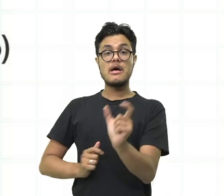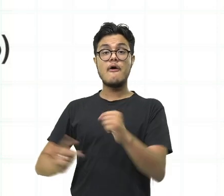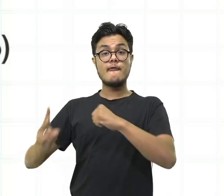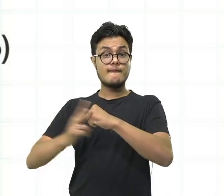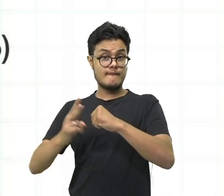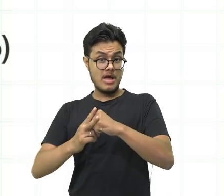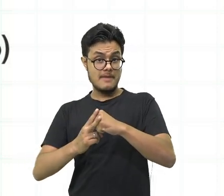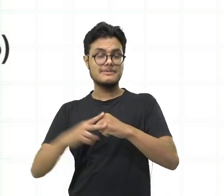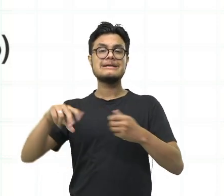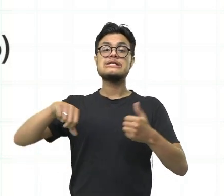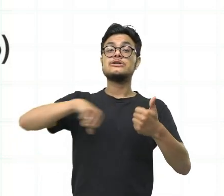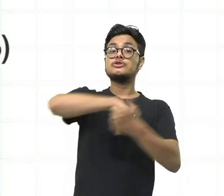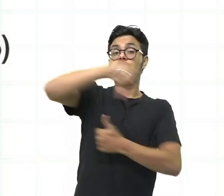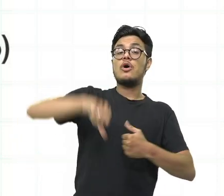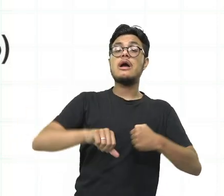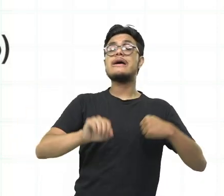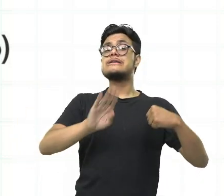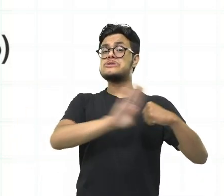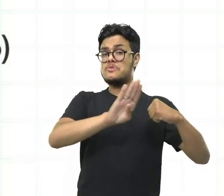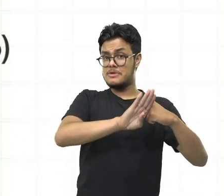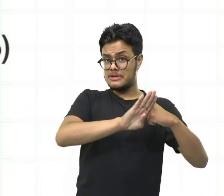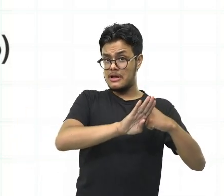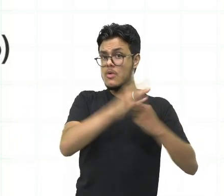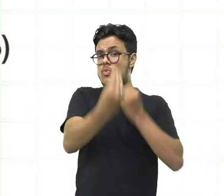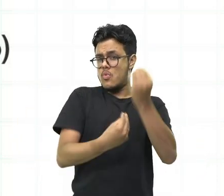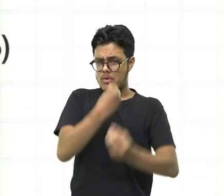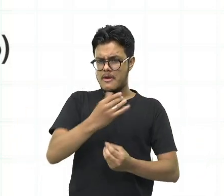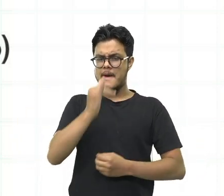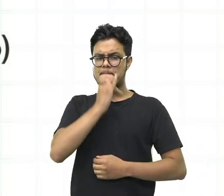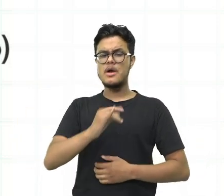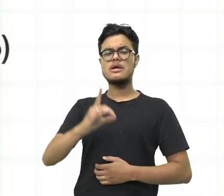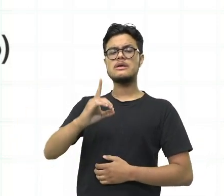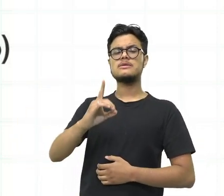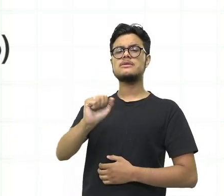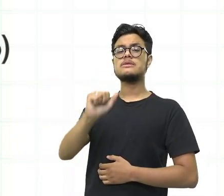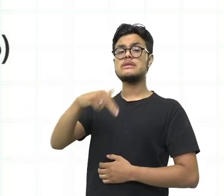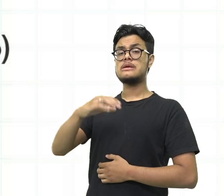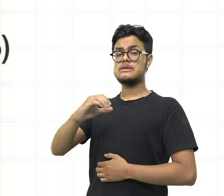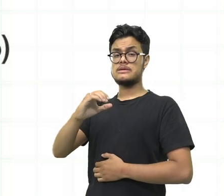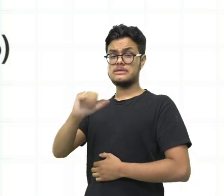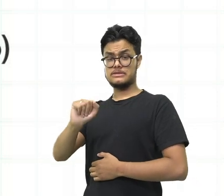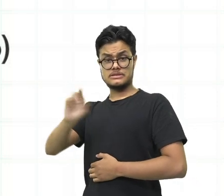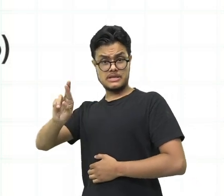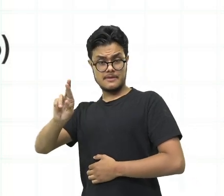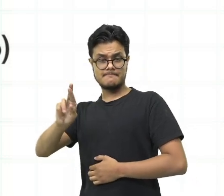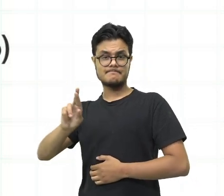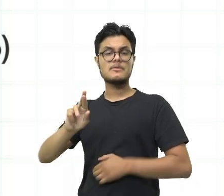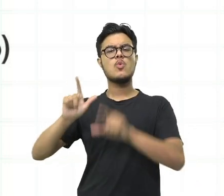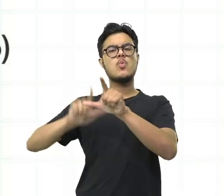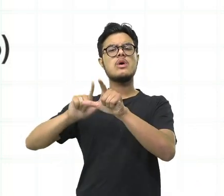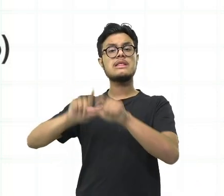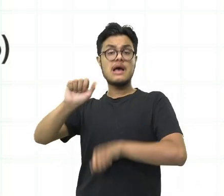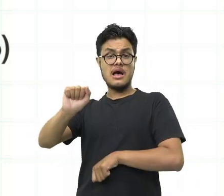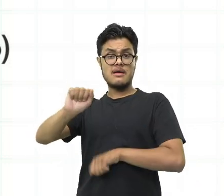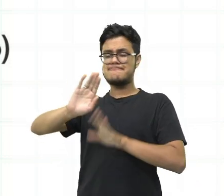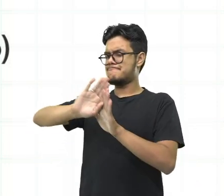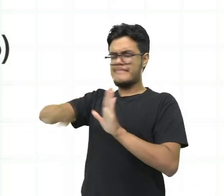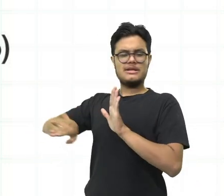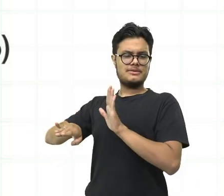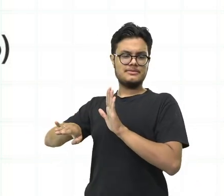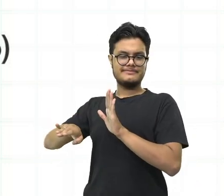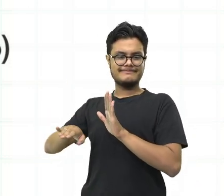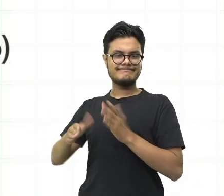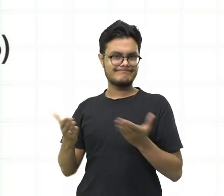se transformar em um substantivo. Como a gente pode ver aqui, dançar. Ele perdeu o ar, que é o nosso elemento